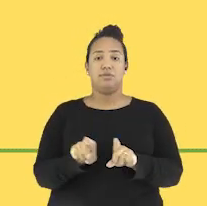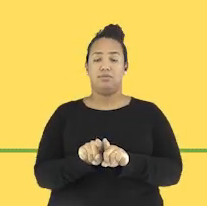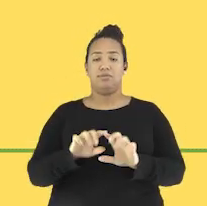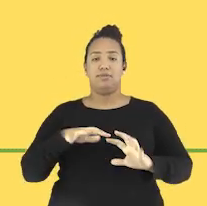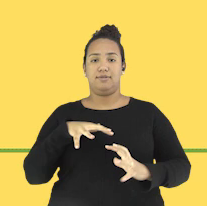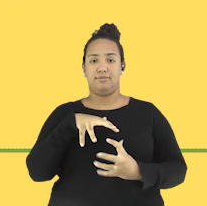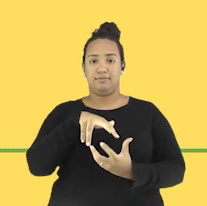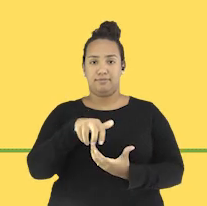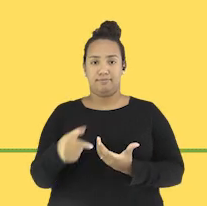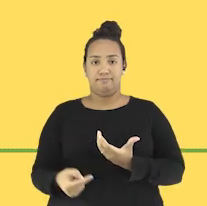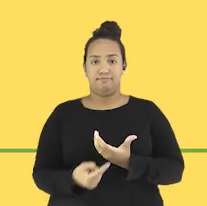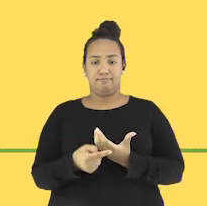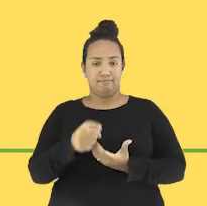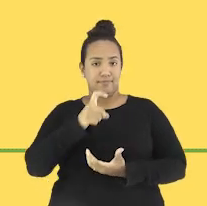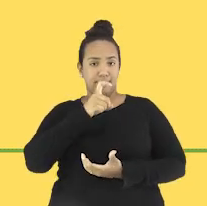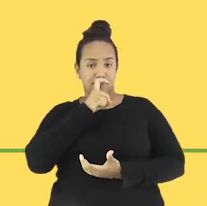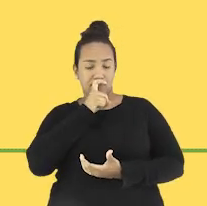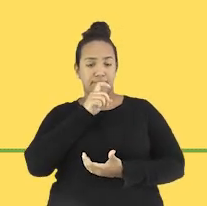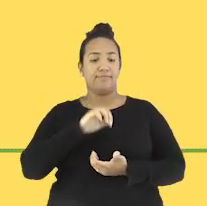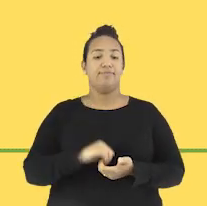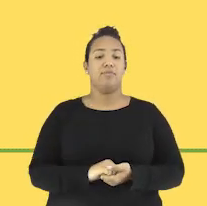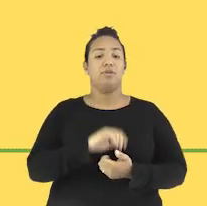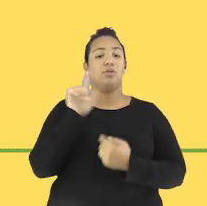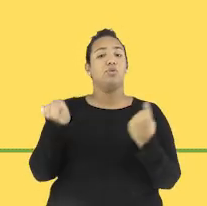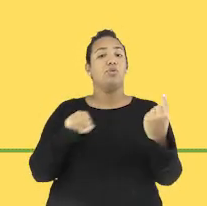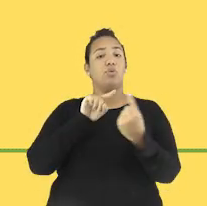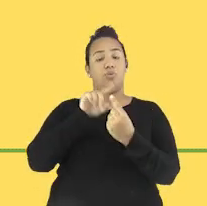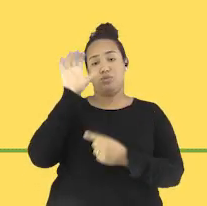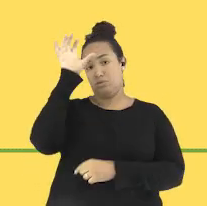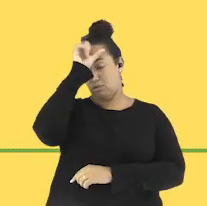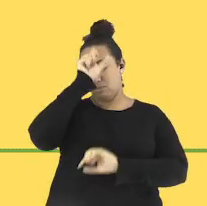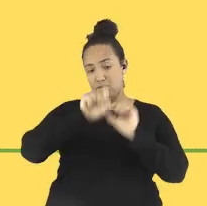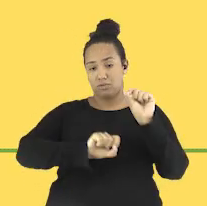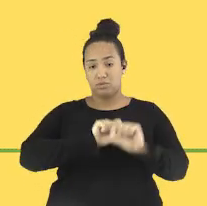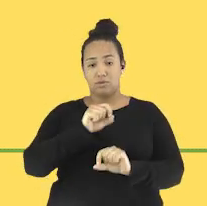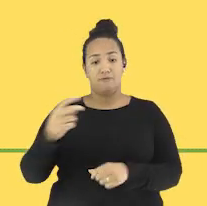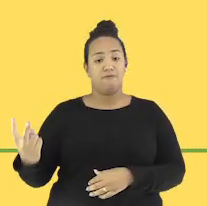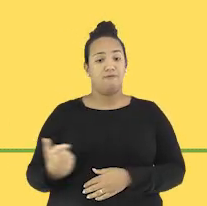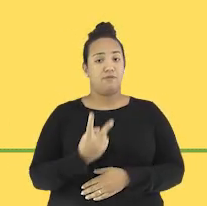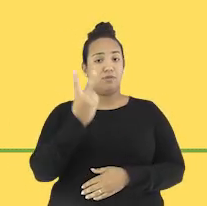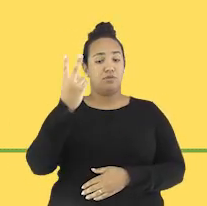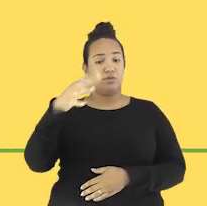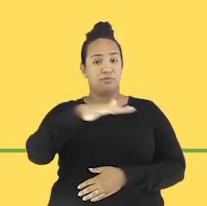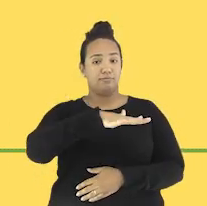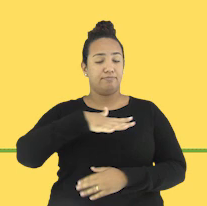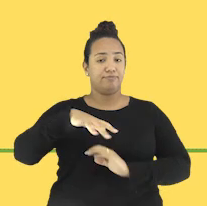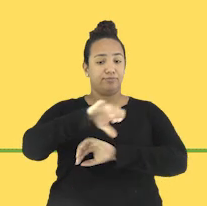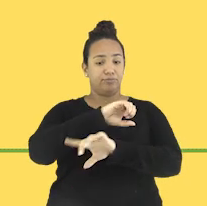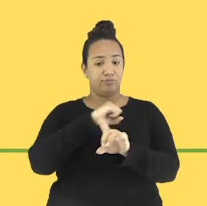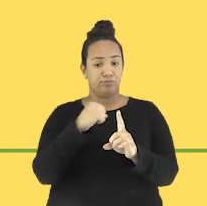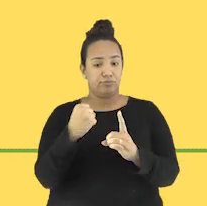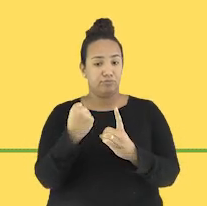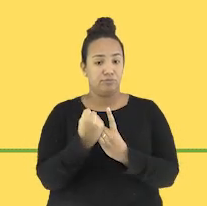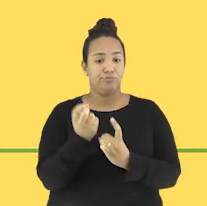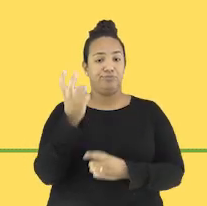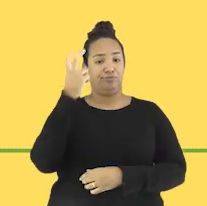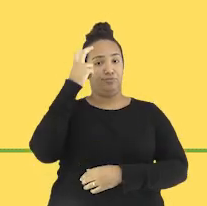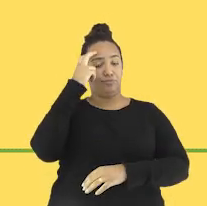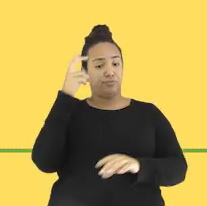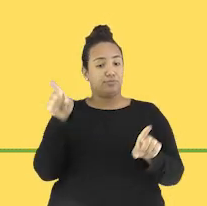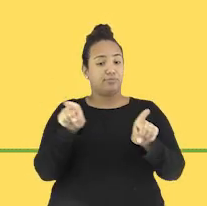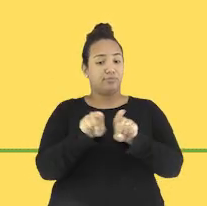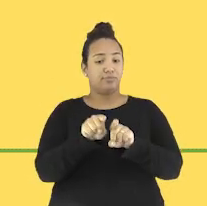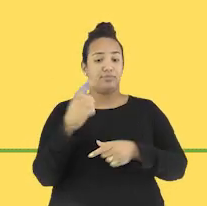como objetivo de aprendizagem, valorizar o patrimônio sociocultural e ambiental, respeitando a